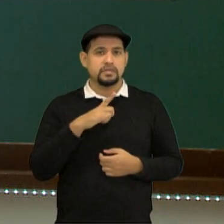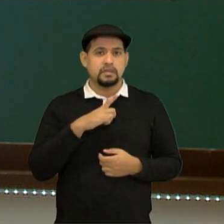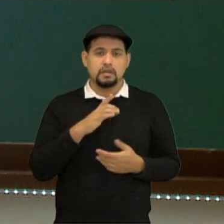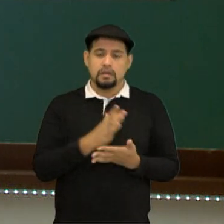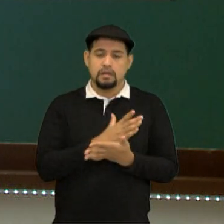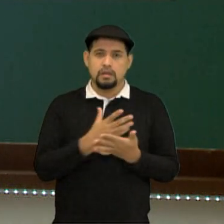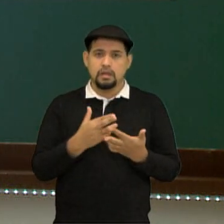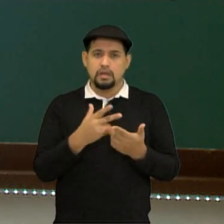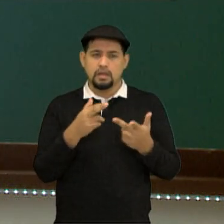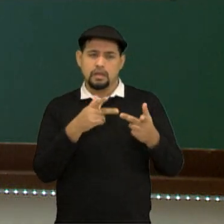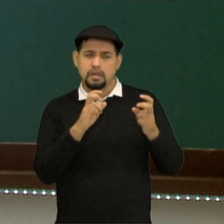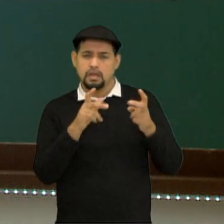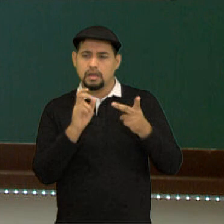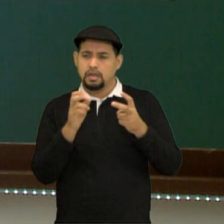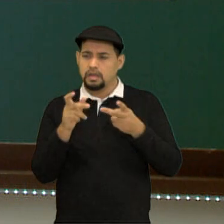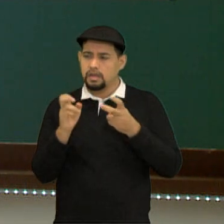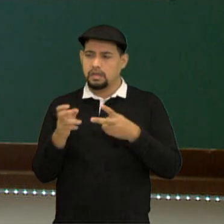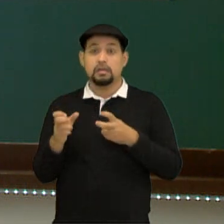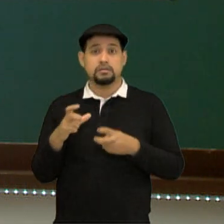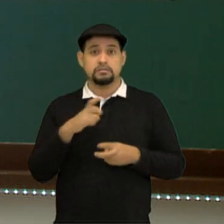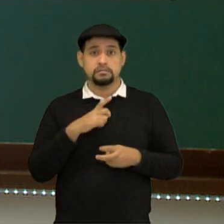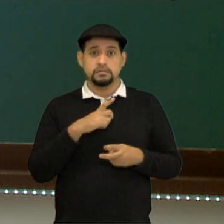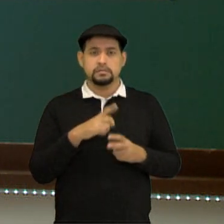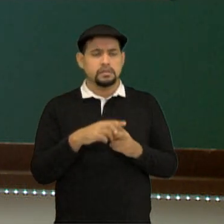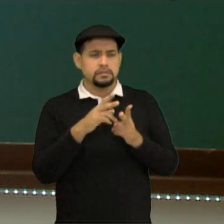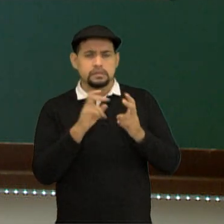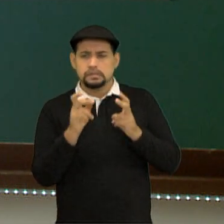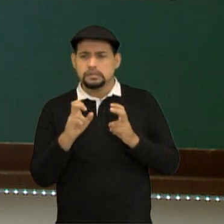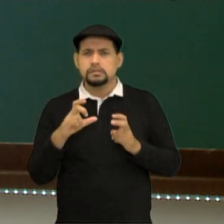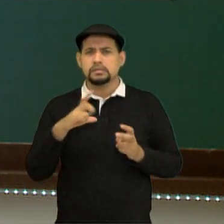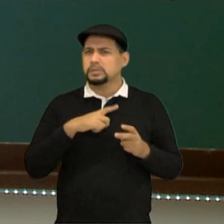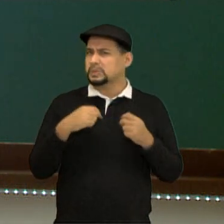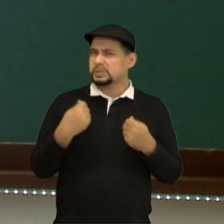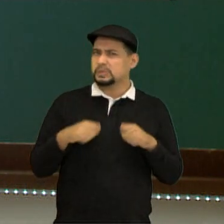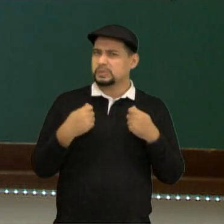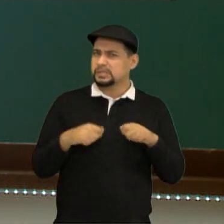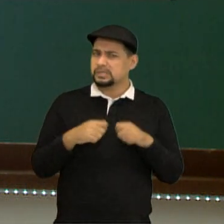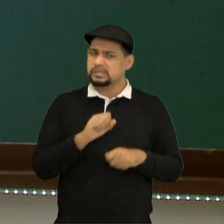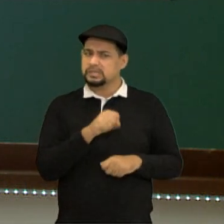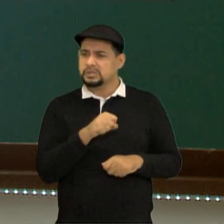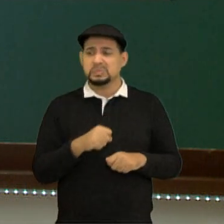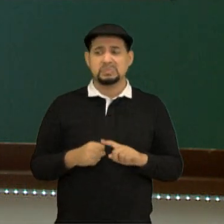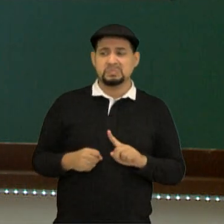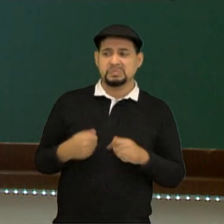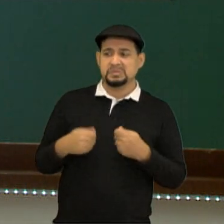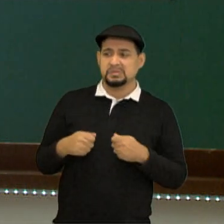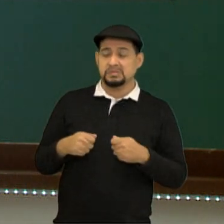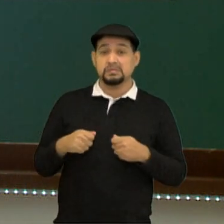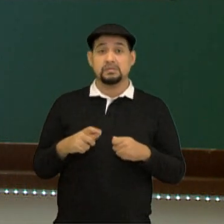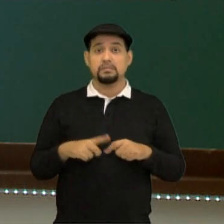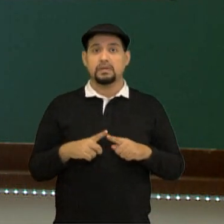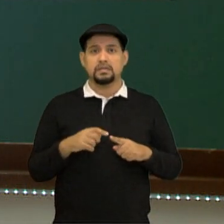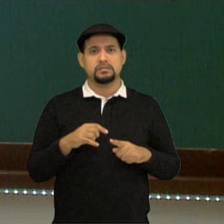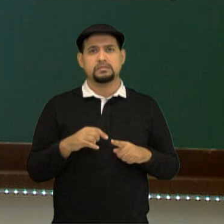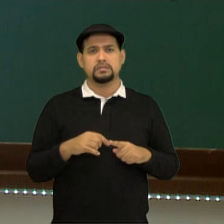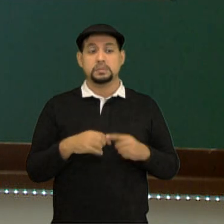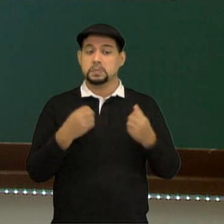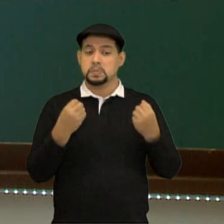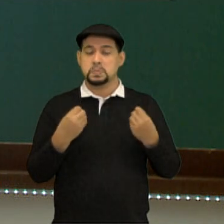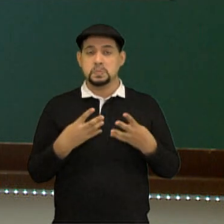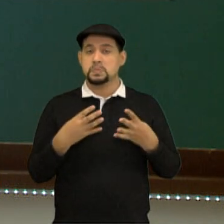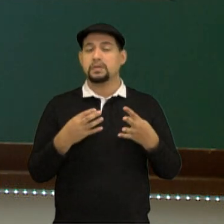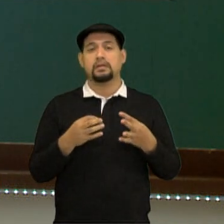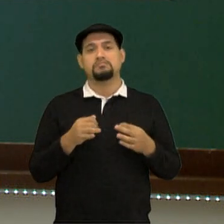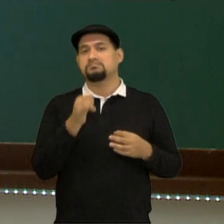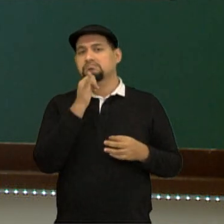alternativas, veja a alternativa que você tem para ver se haverá necessidade ou não. Agora, a segunda coisa, se não diz nada